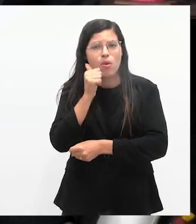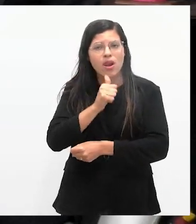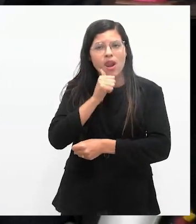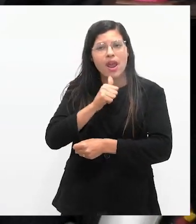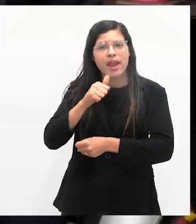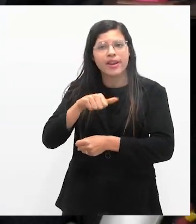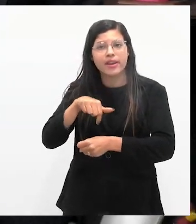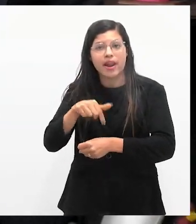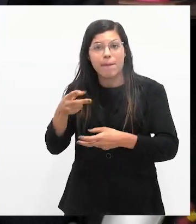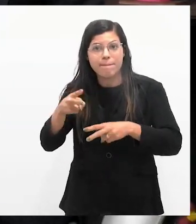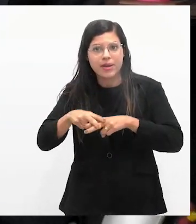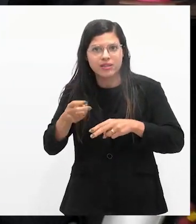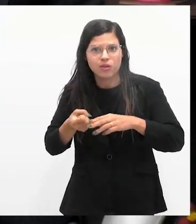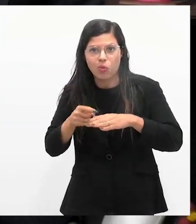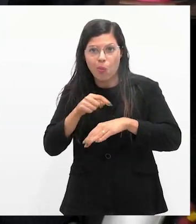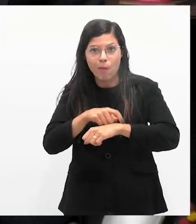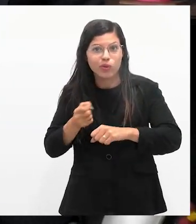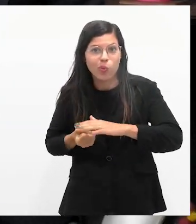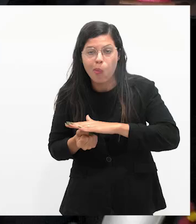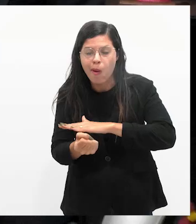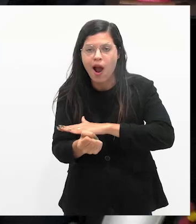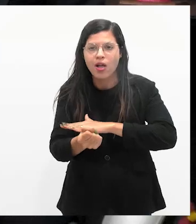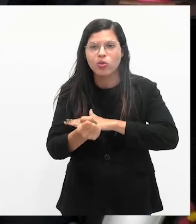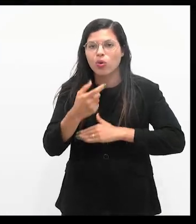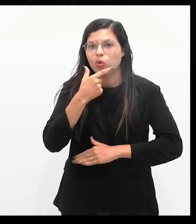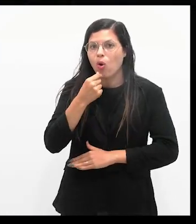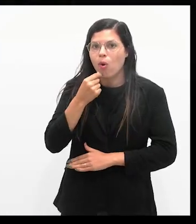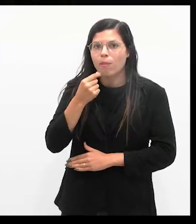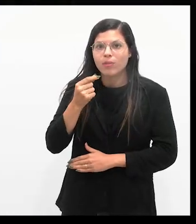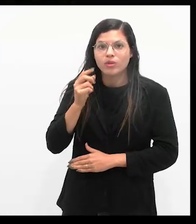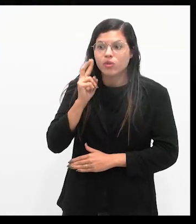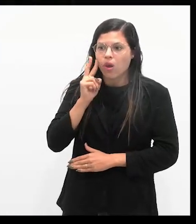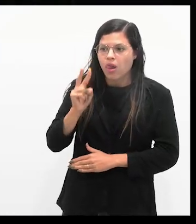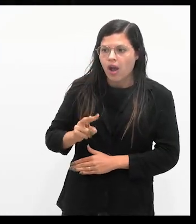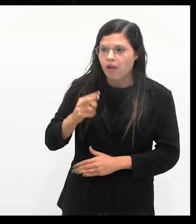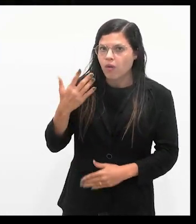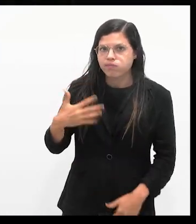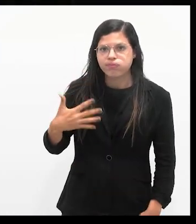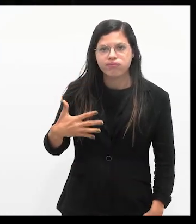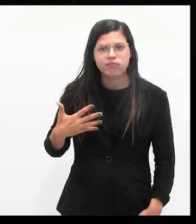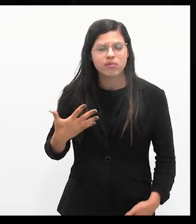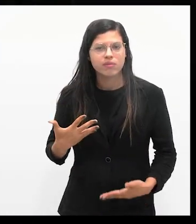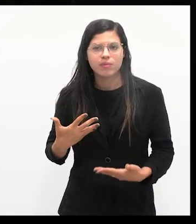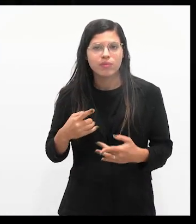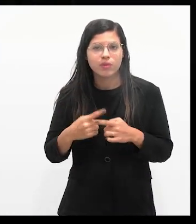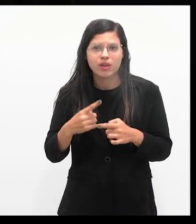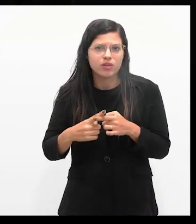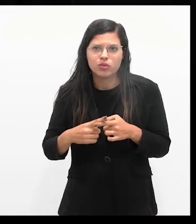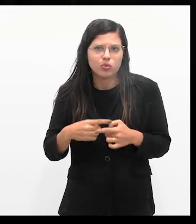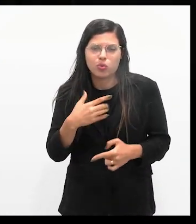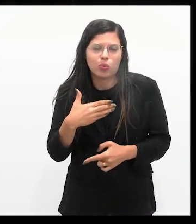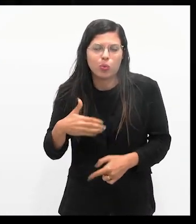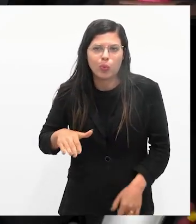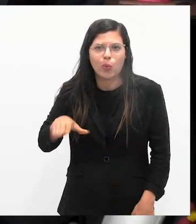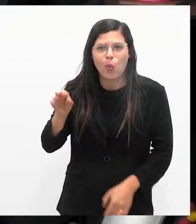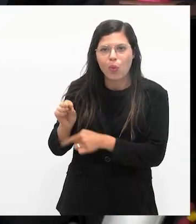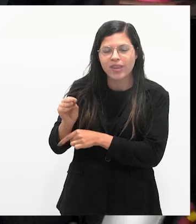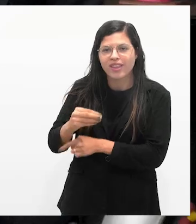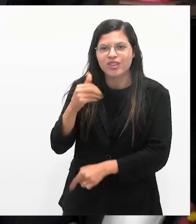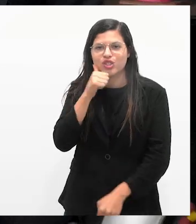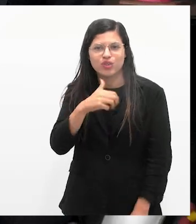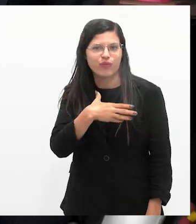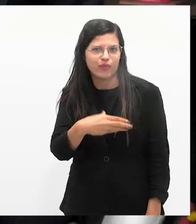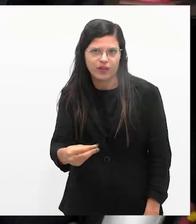de algema de mulheres apenadas na hora do parto. Imagina! E os homens olhavam assim apavorados, né? Ninguém criou filha